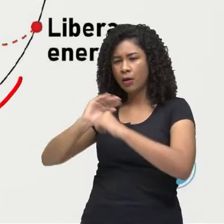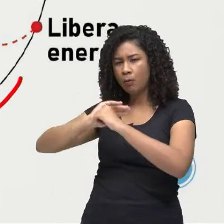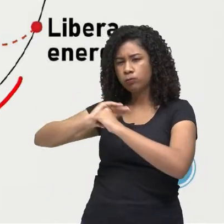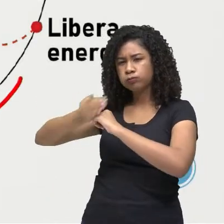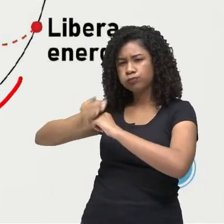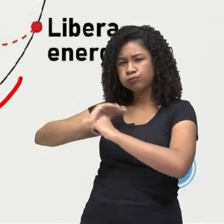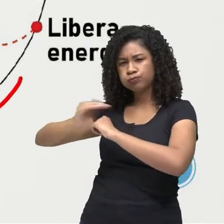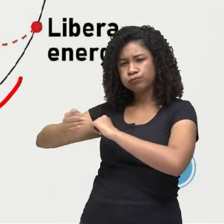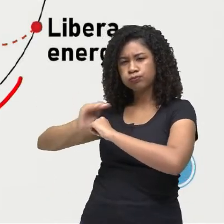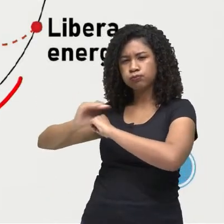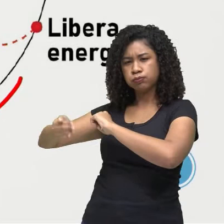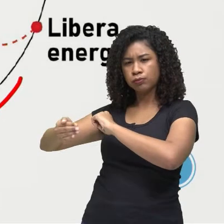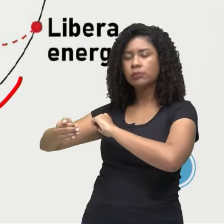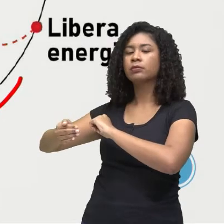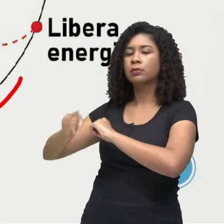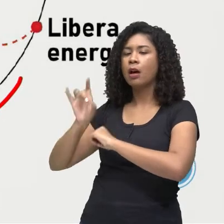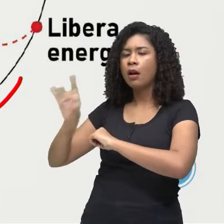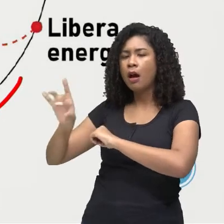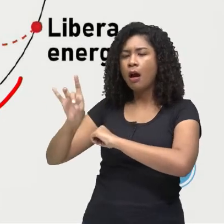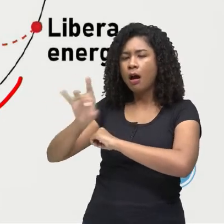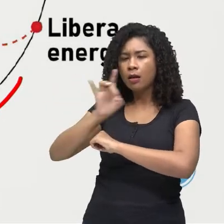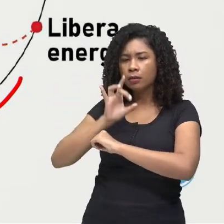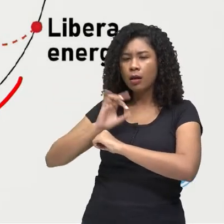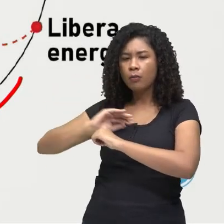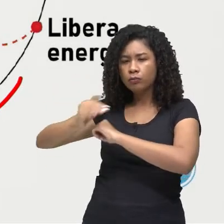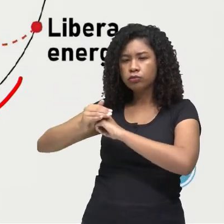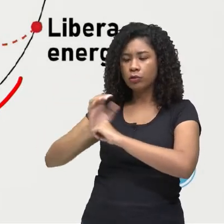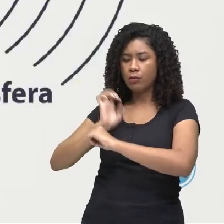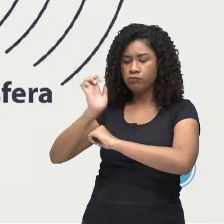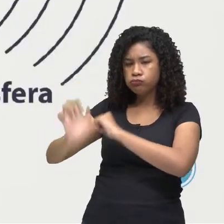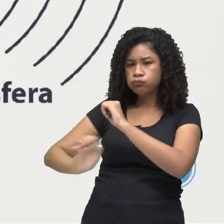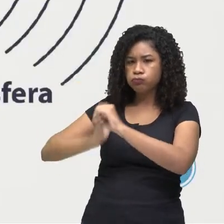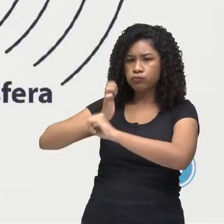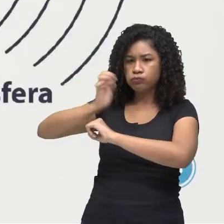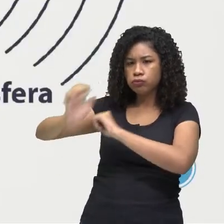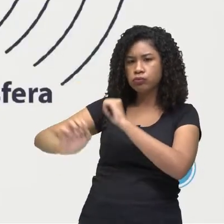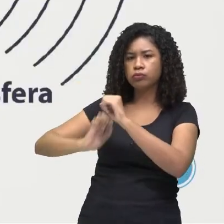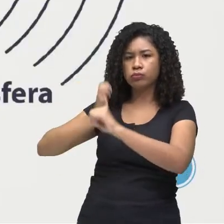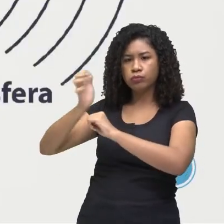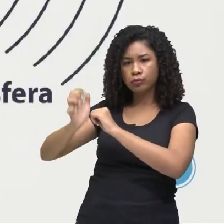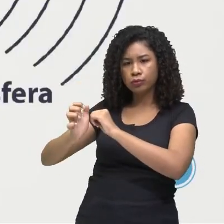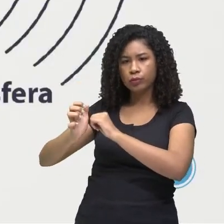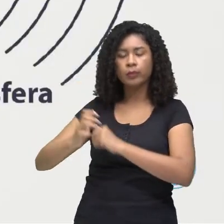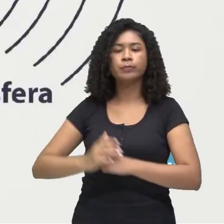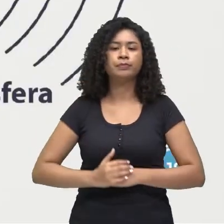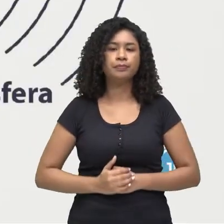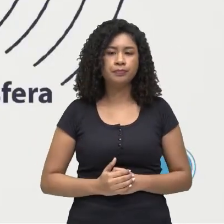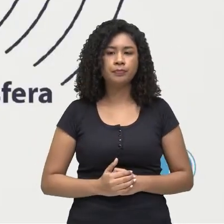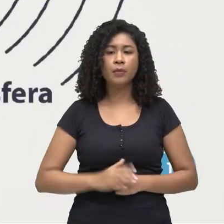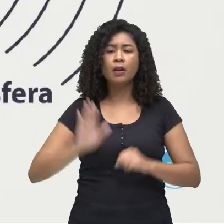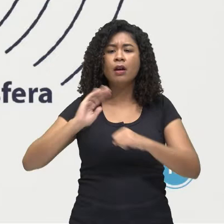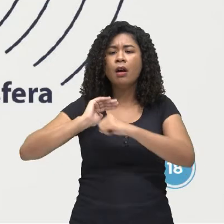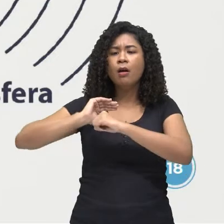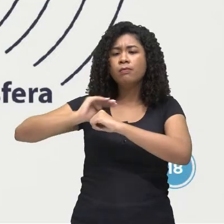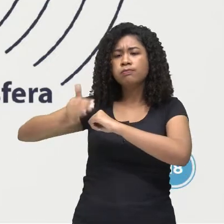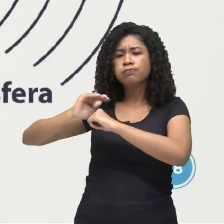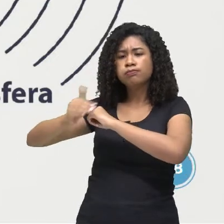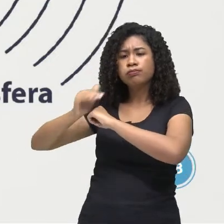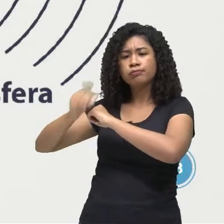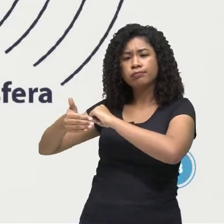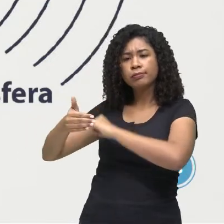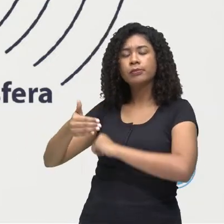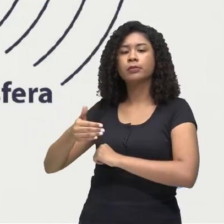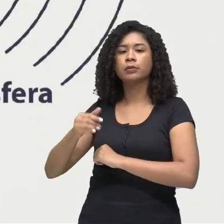eletrosfera, é uma camada eletrônica ocupada pelos elétrons, certo? E as camadas eletrônicas também podem